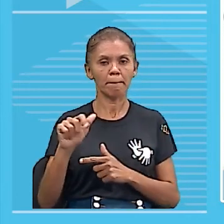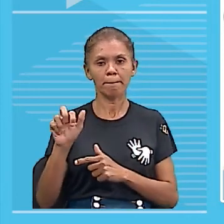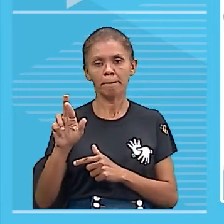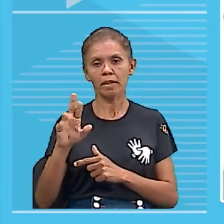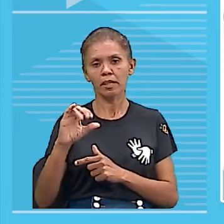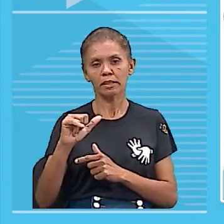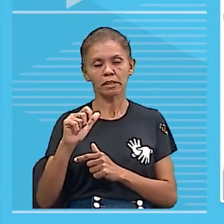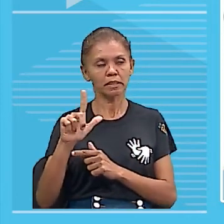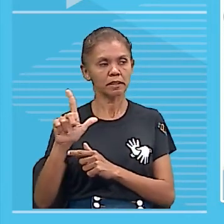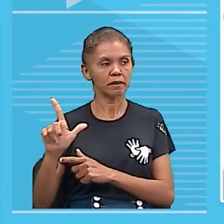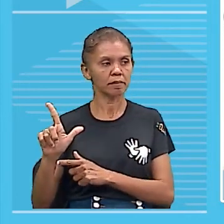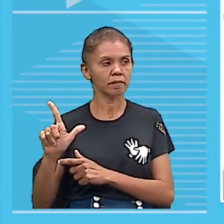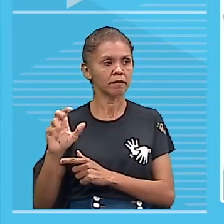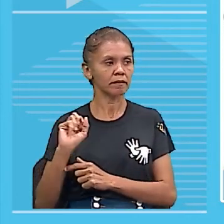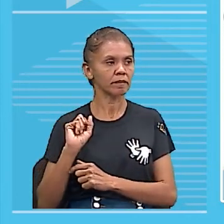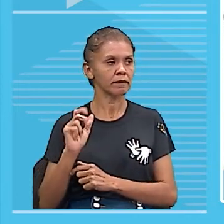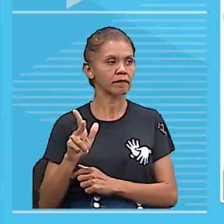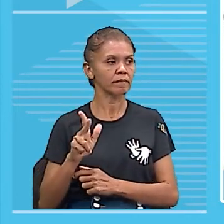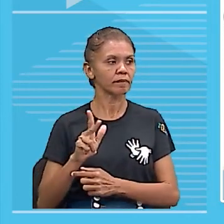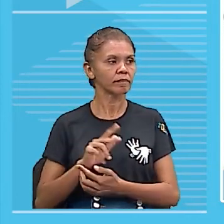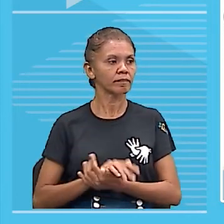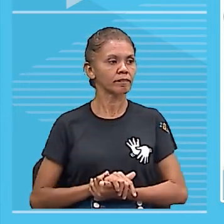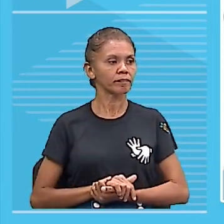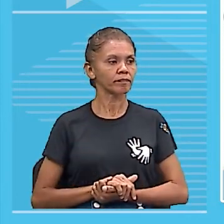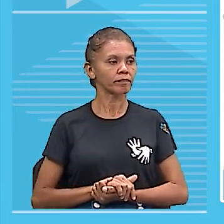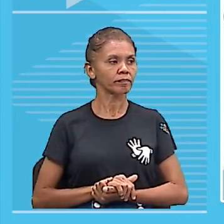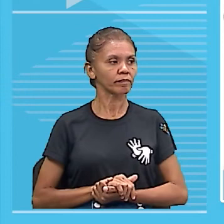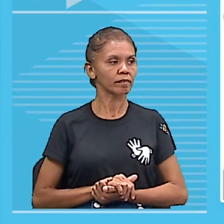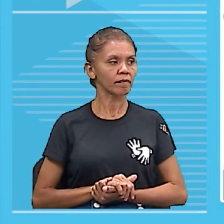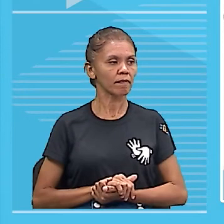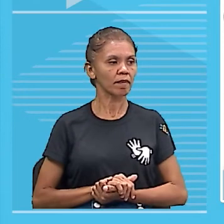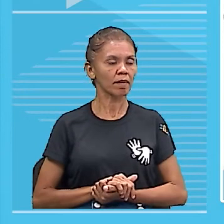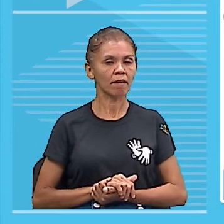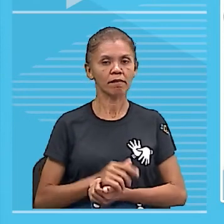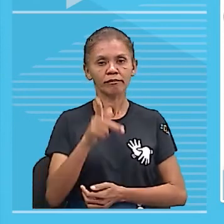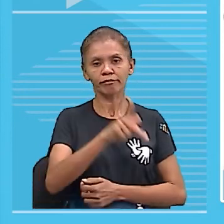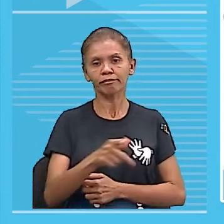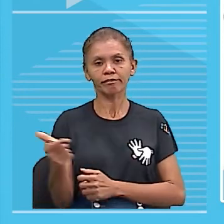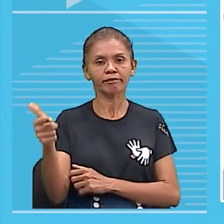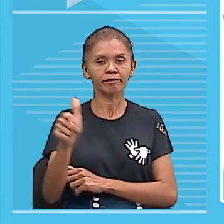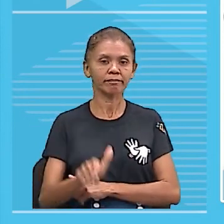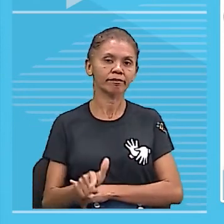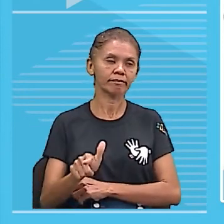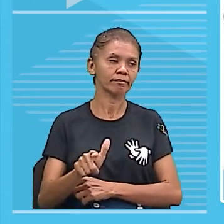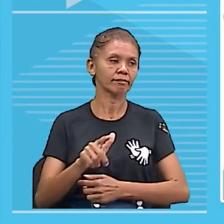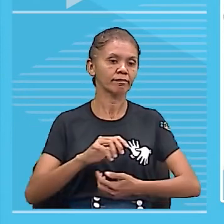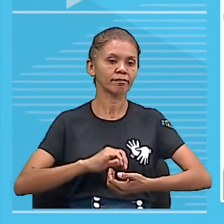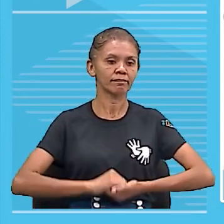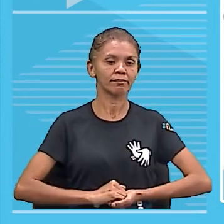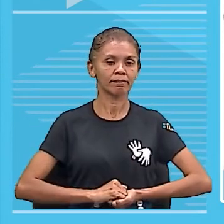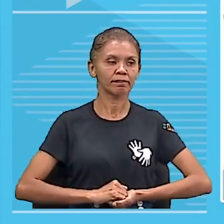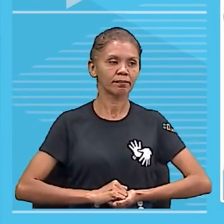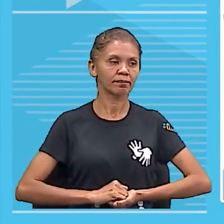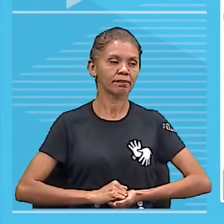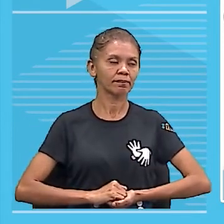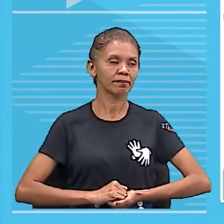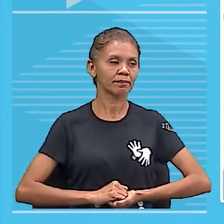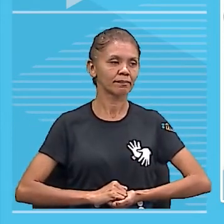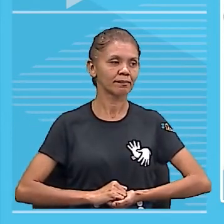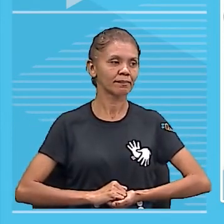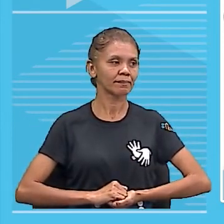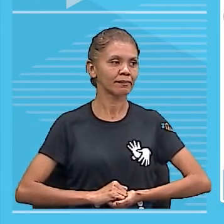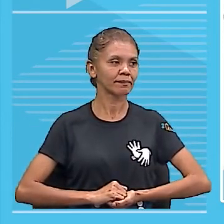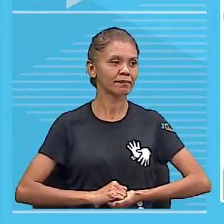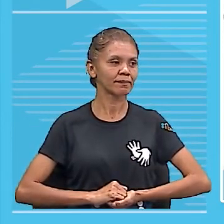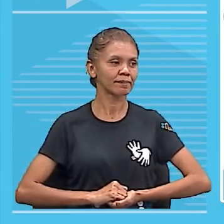beleza então você vai somar a corrente que passa pelo primeiro resistor mais a que